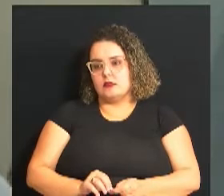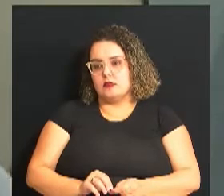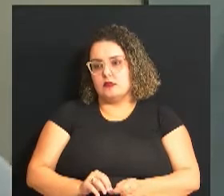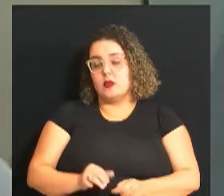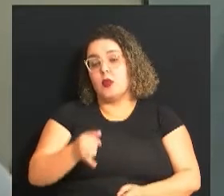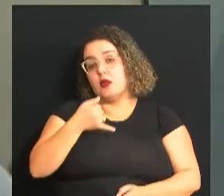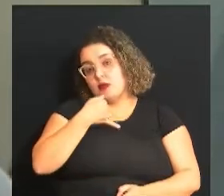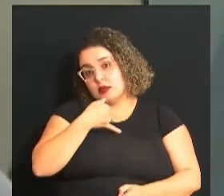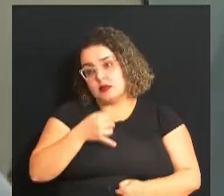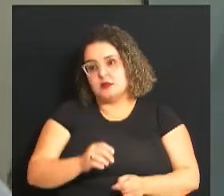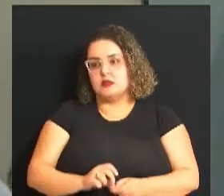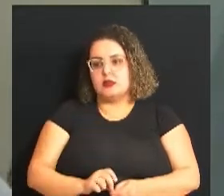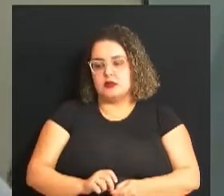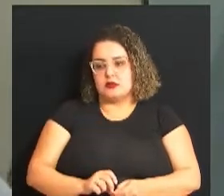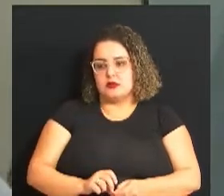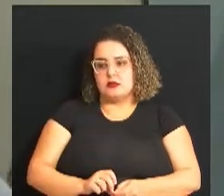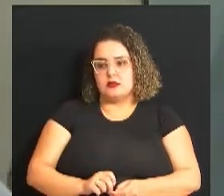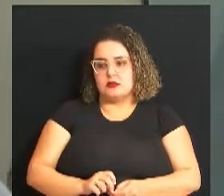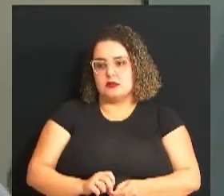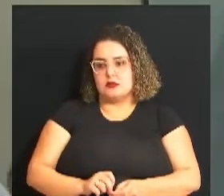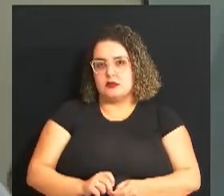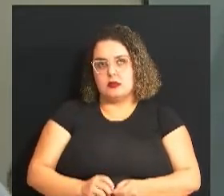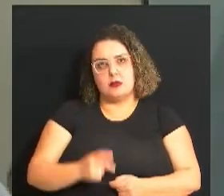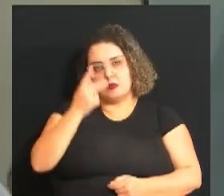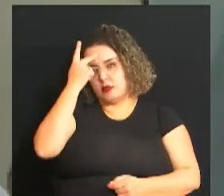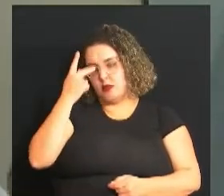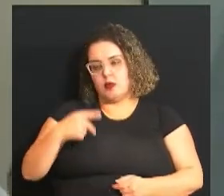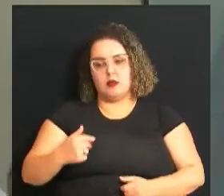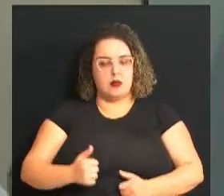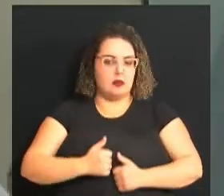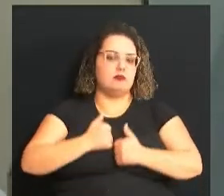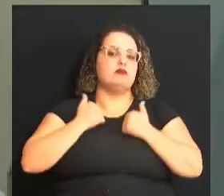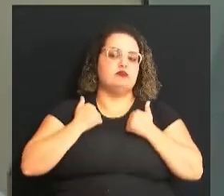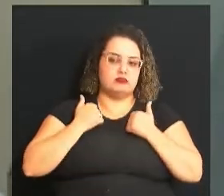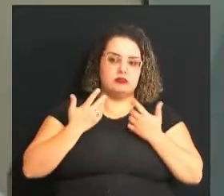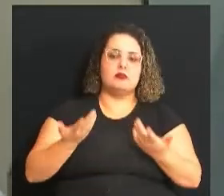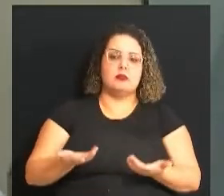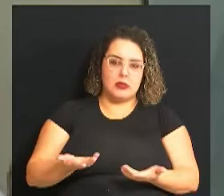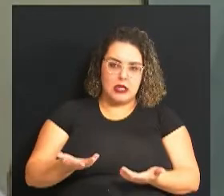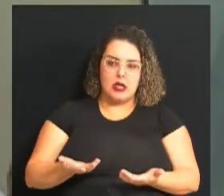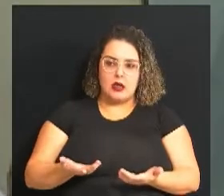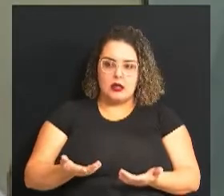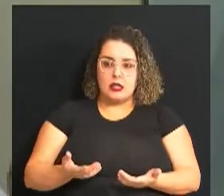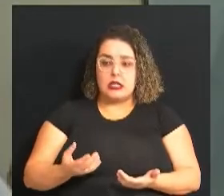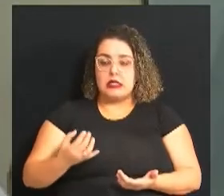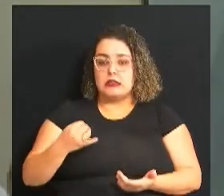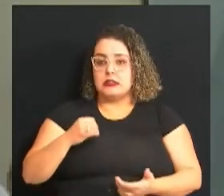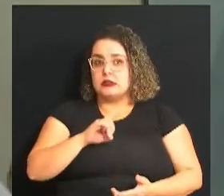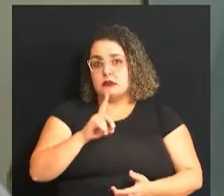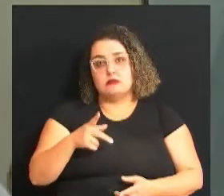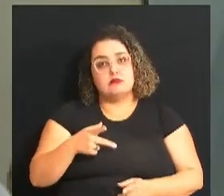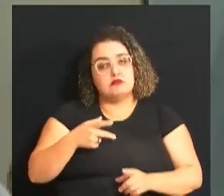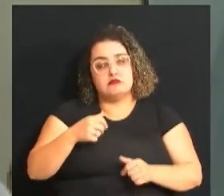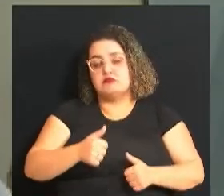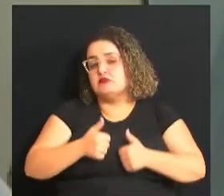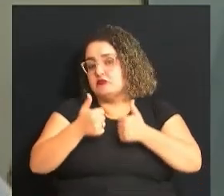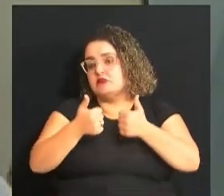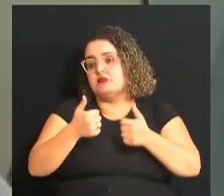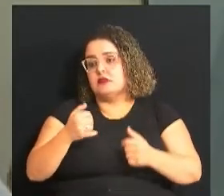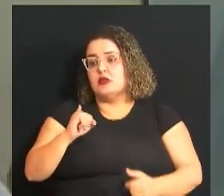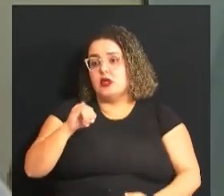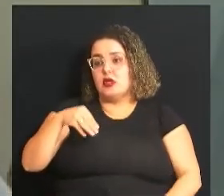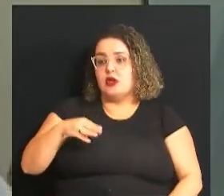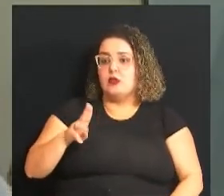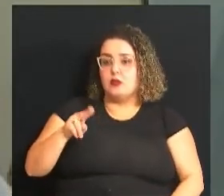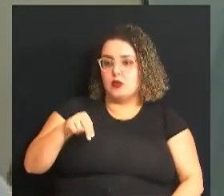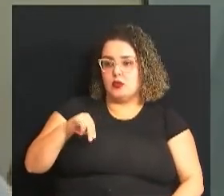infelizmente, é uma questão imunológica, mas a gente já tem estudos que mostram que mesmo que não positivo o exame de imunidade, esse paciente está em menor